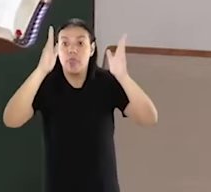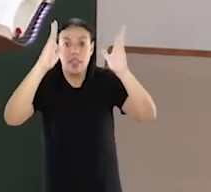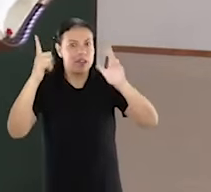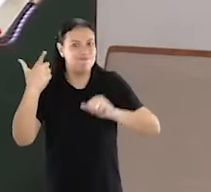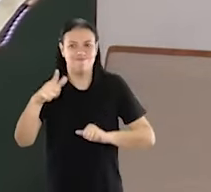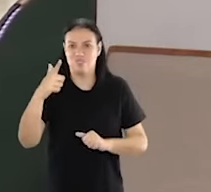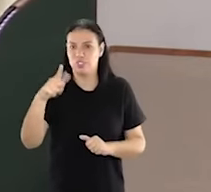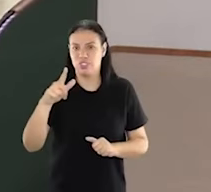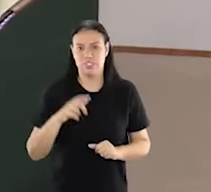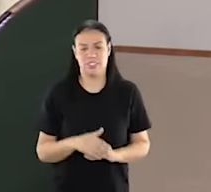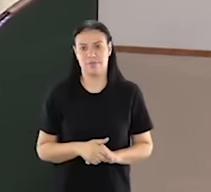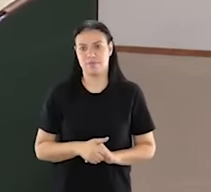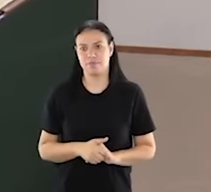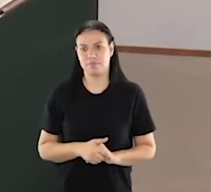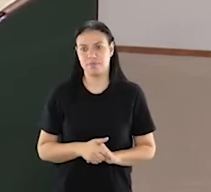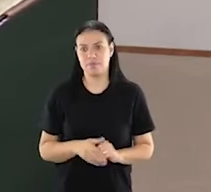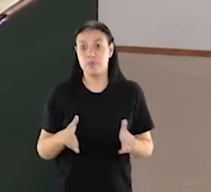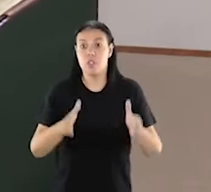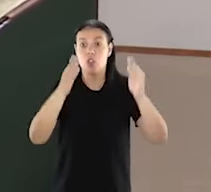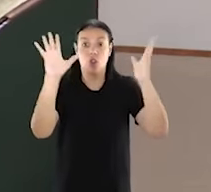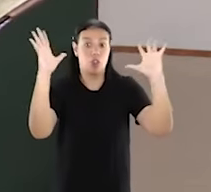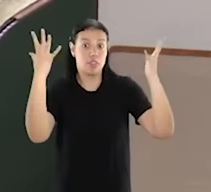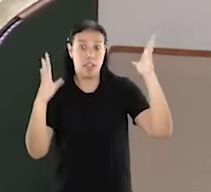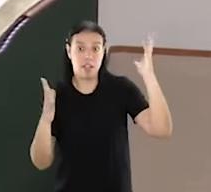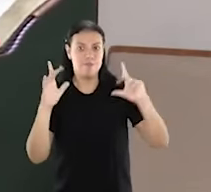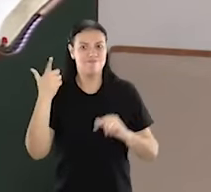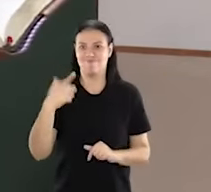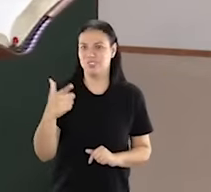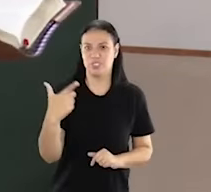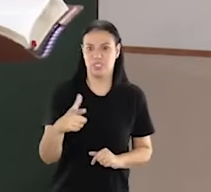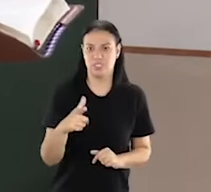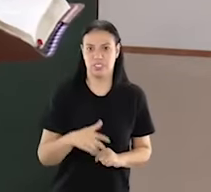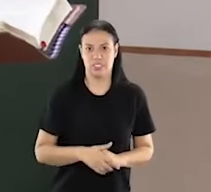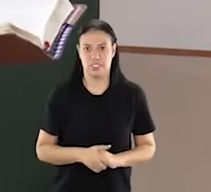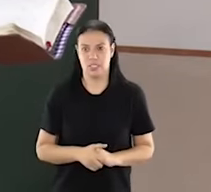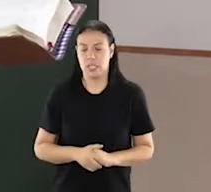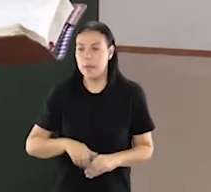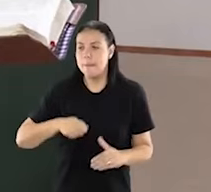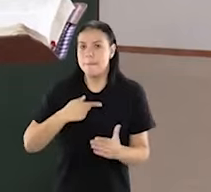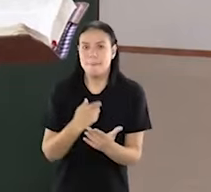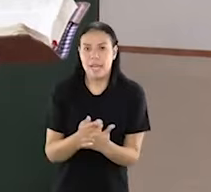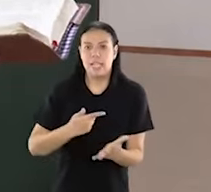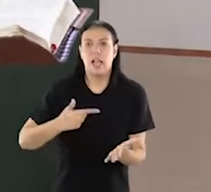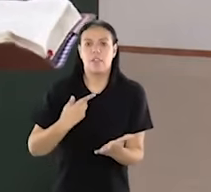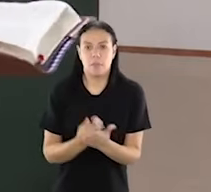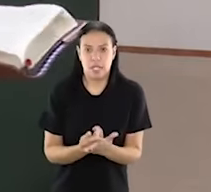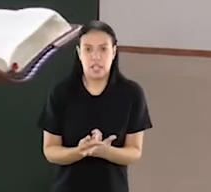E elas iam bancando, PIX, transferência bancária,